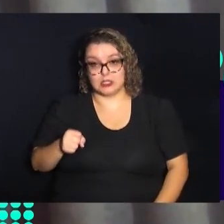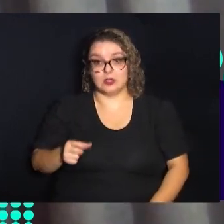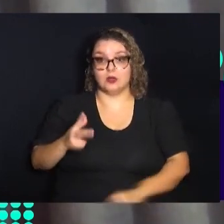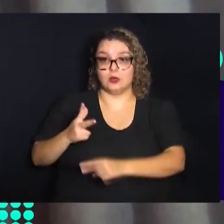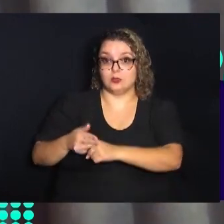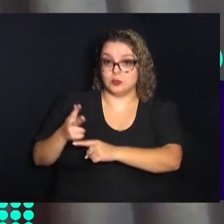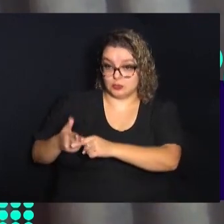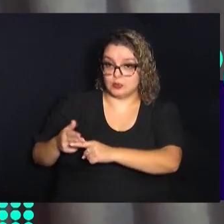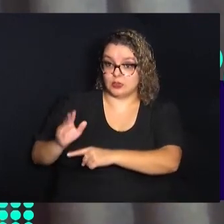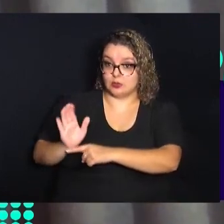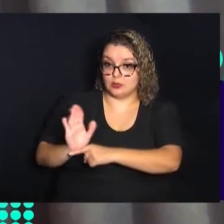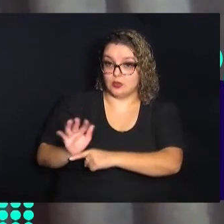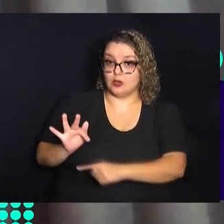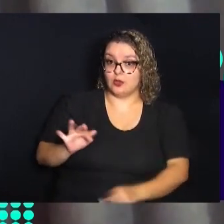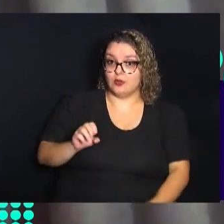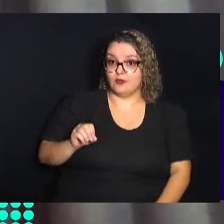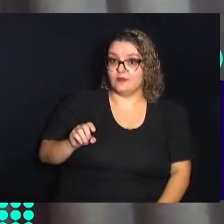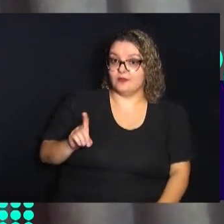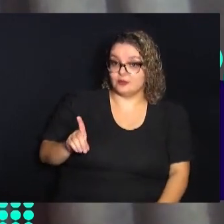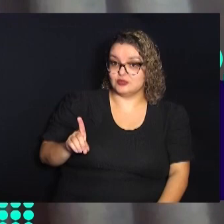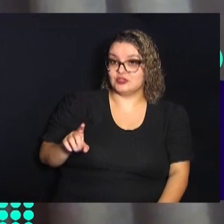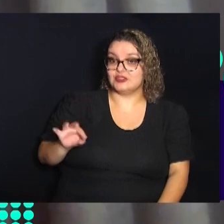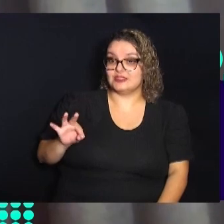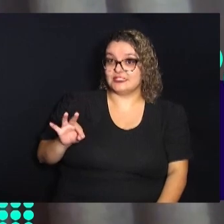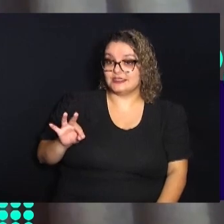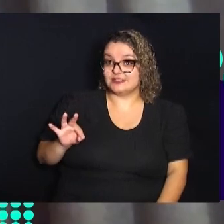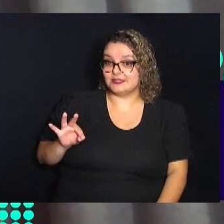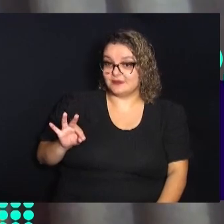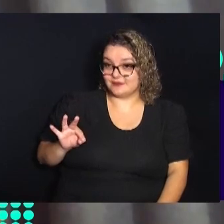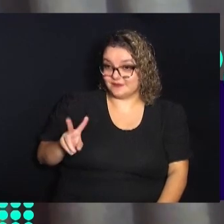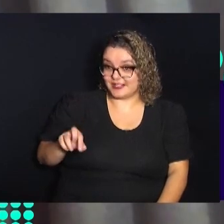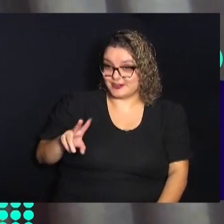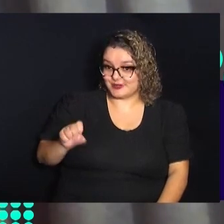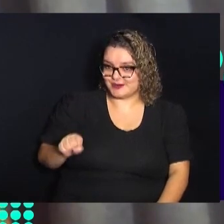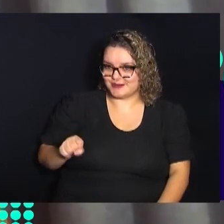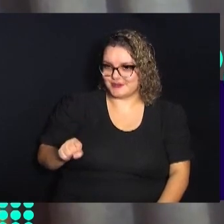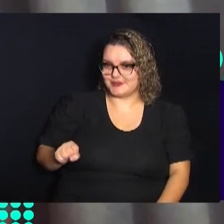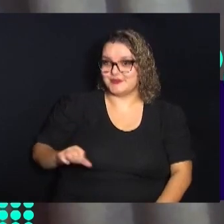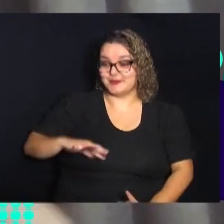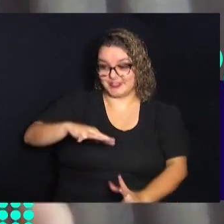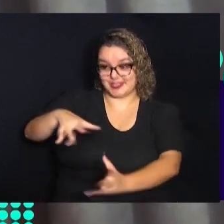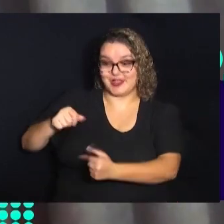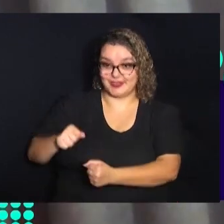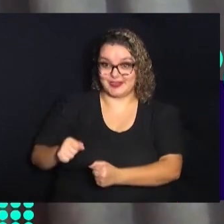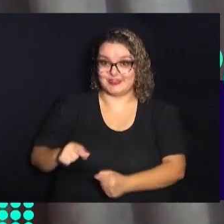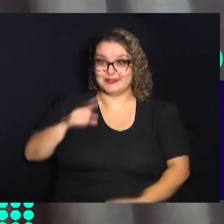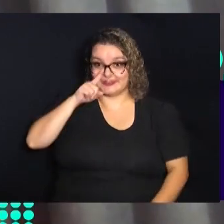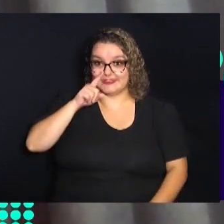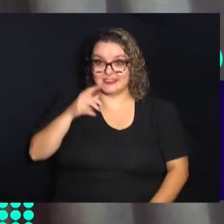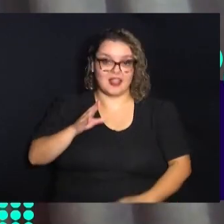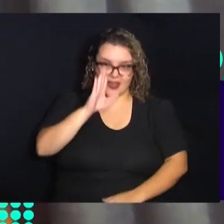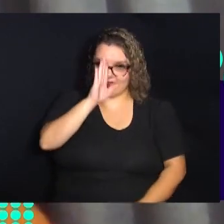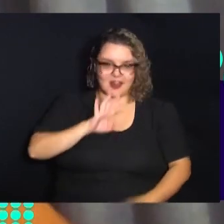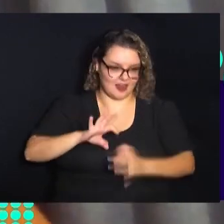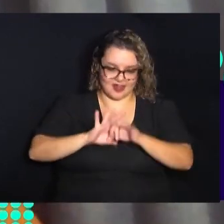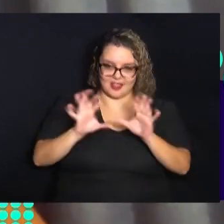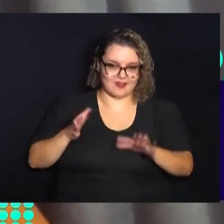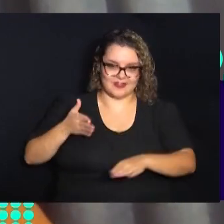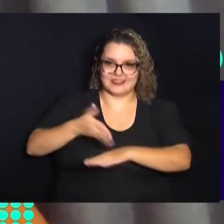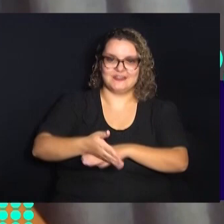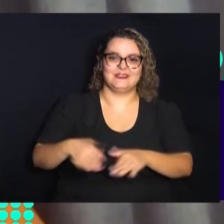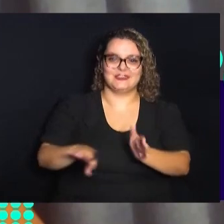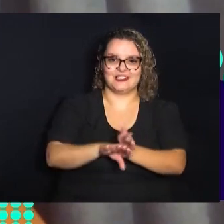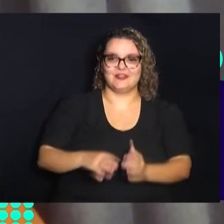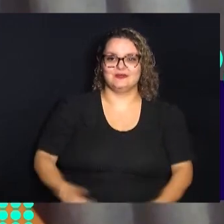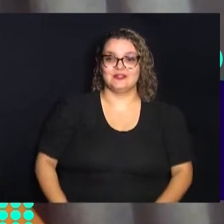às 8 horas, será exibido na telona o filme Foodverso, Uma Galáxia em Perigo. A entrada é livre, é só chegar. E vocês estão